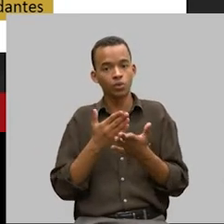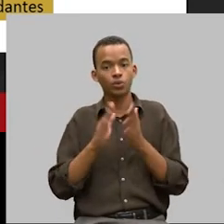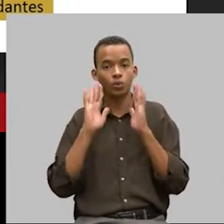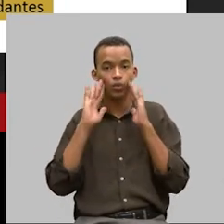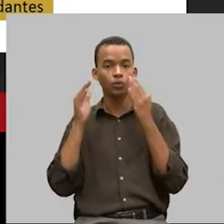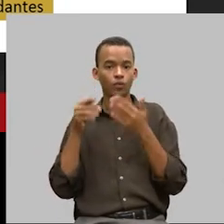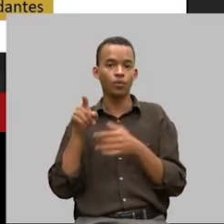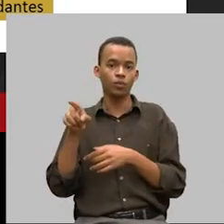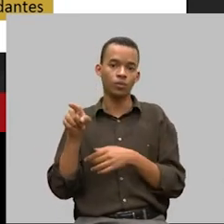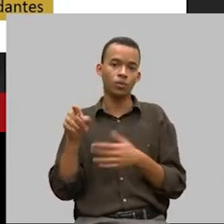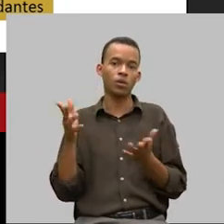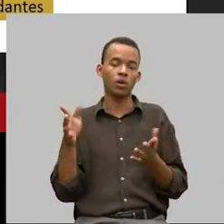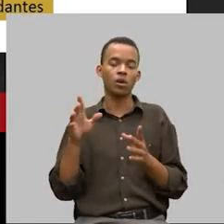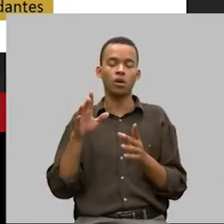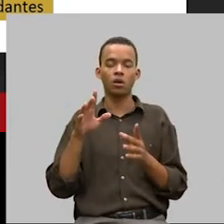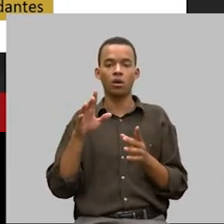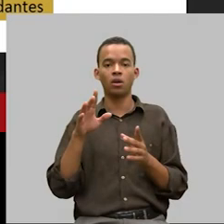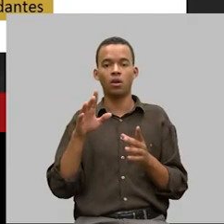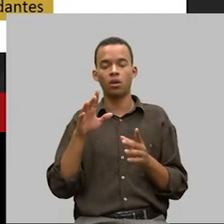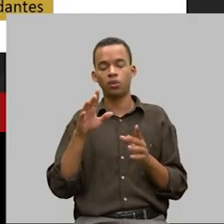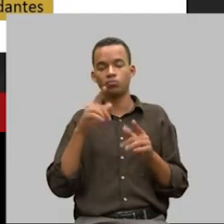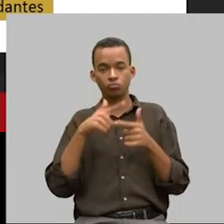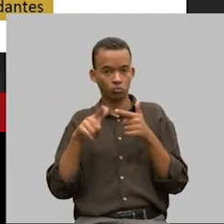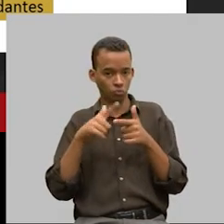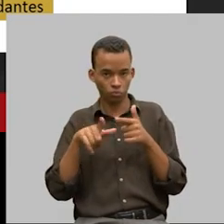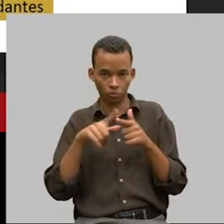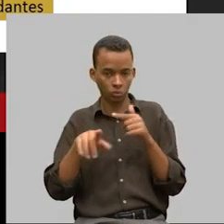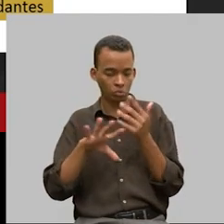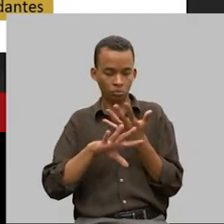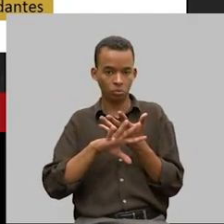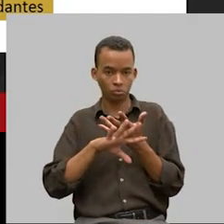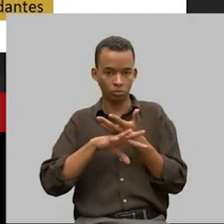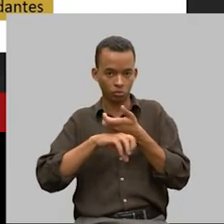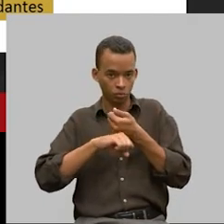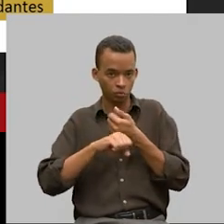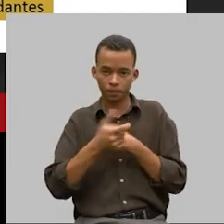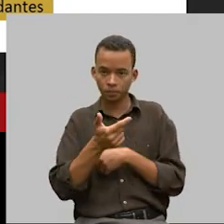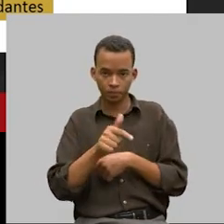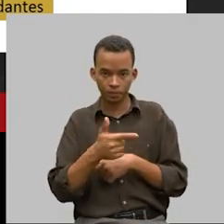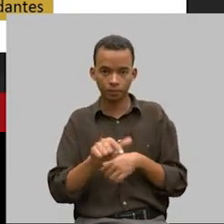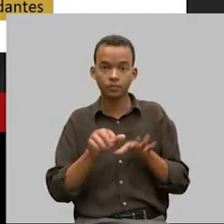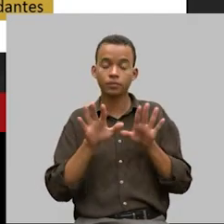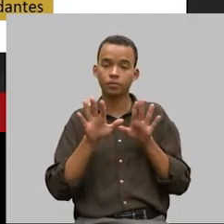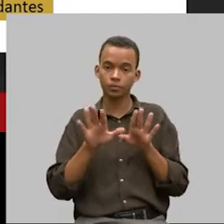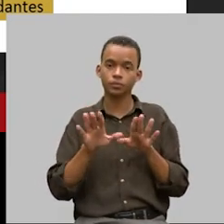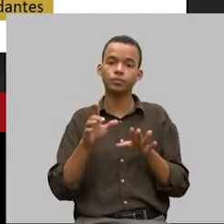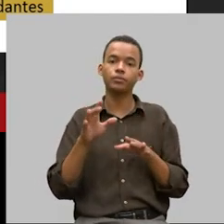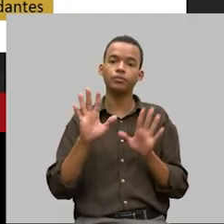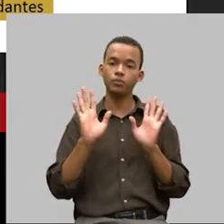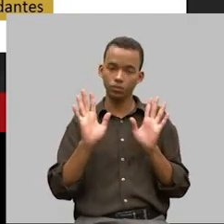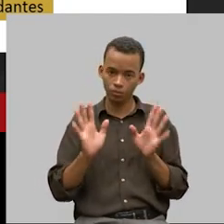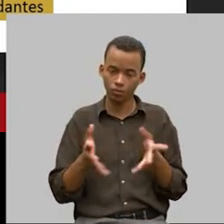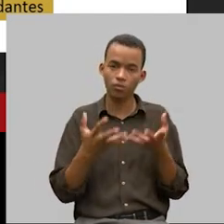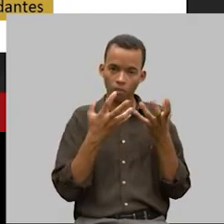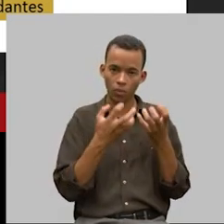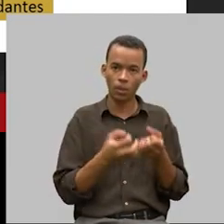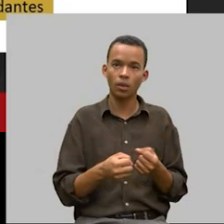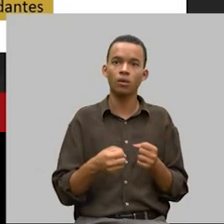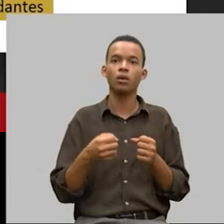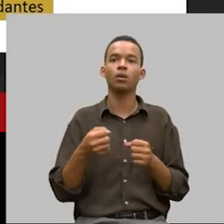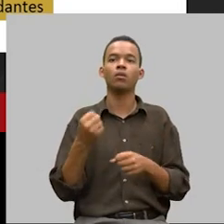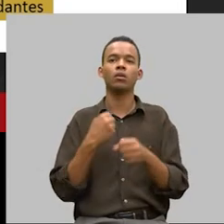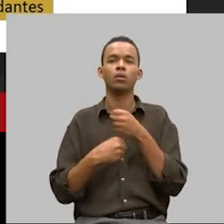problema então a formação multidisciplinar ela é acolhida como primeiro ponto de categoria já desde 2017 já vem vem